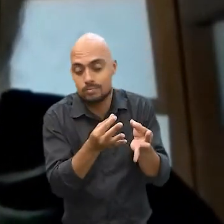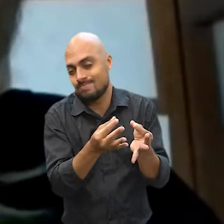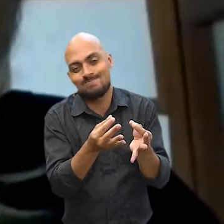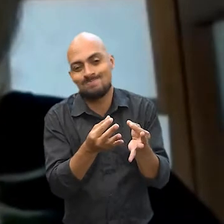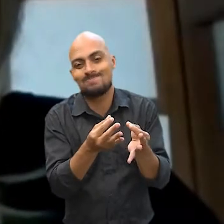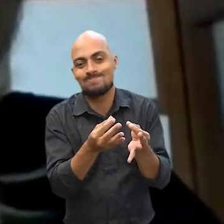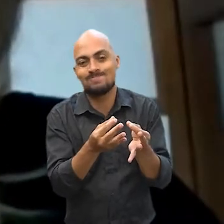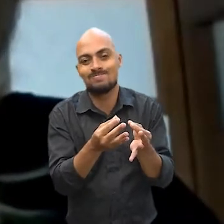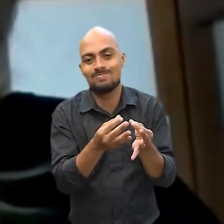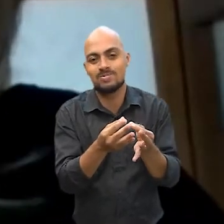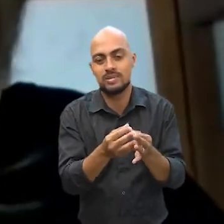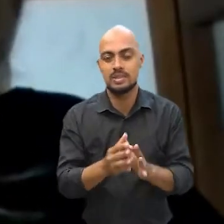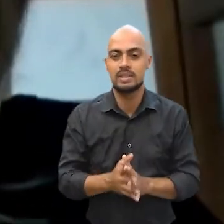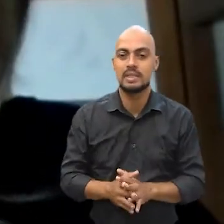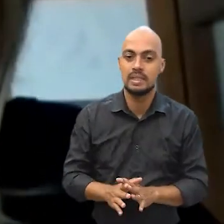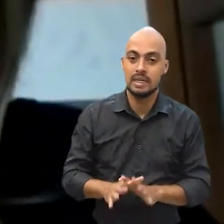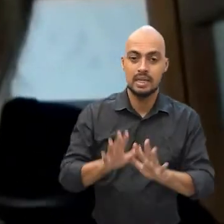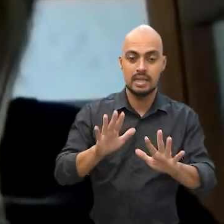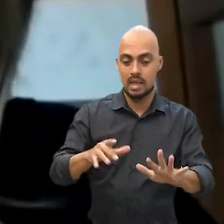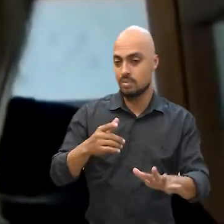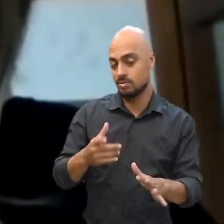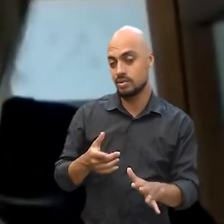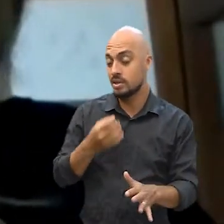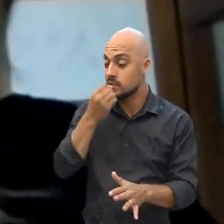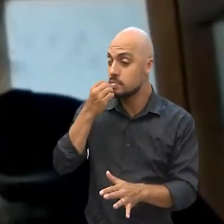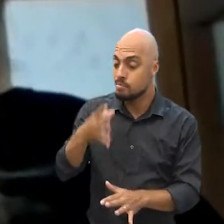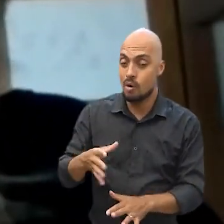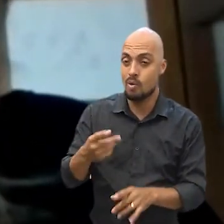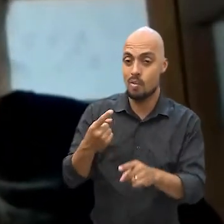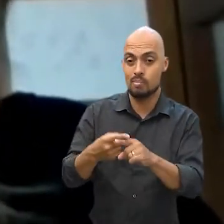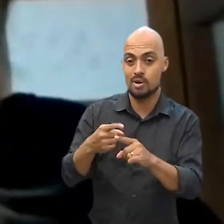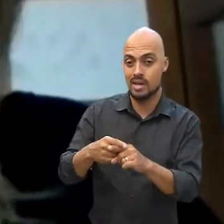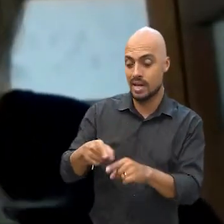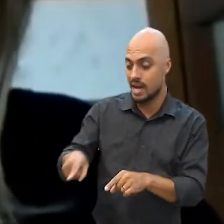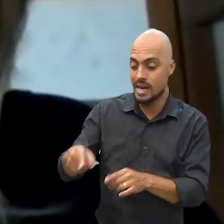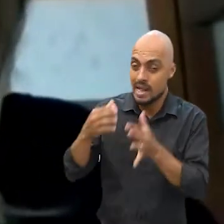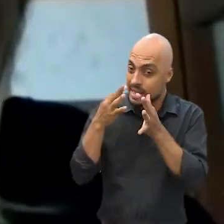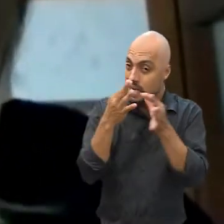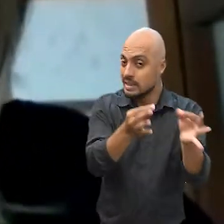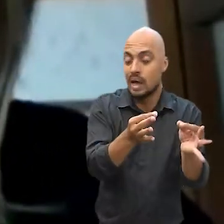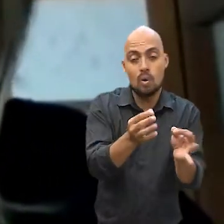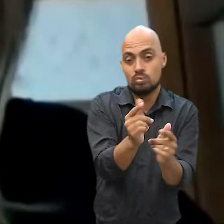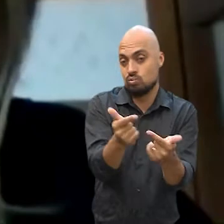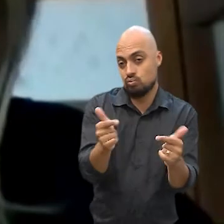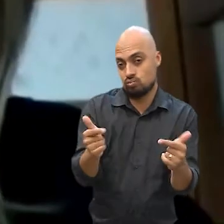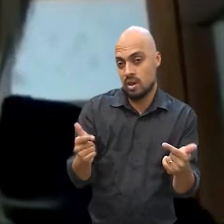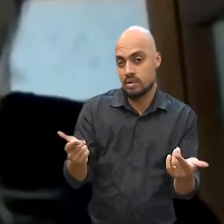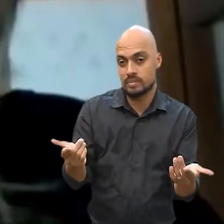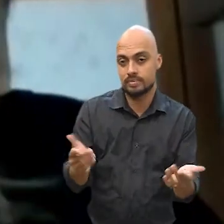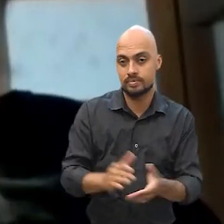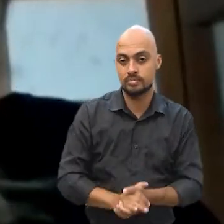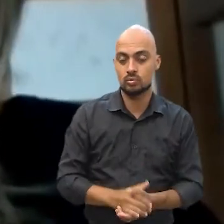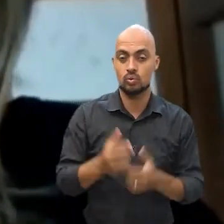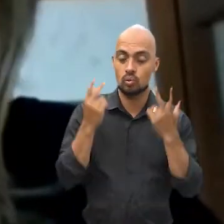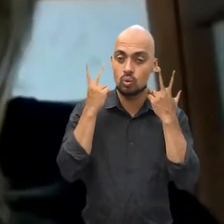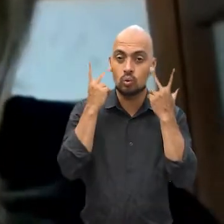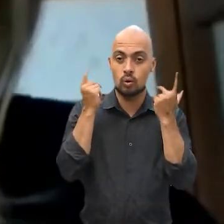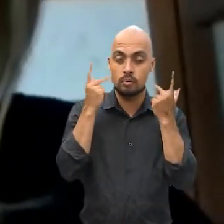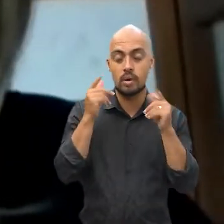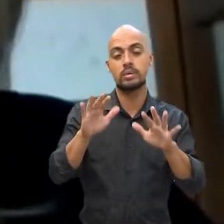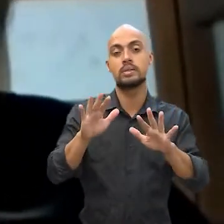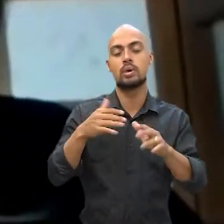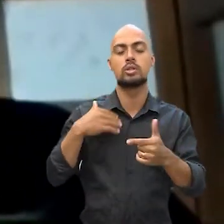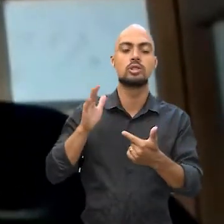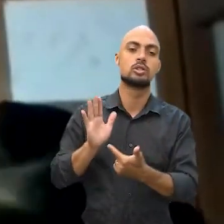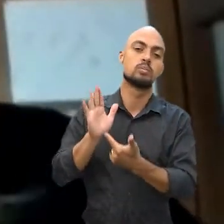dificuldade de ficar na tela, porque não é para ele ficar mesmo, né? Ele não tem atenção suficiente para isso. E aí a gente transpõe